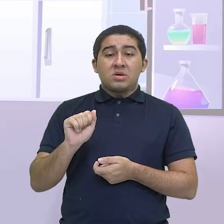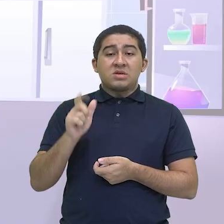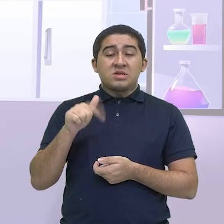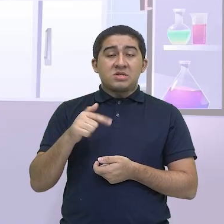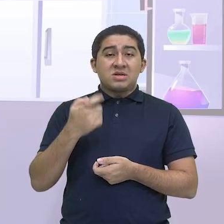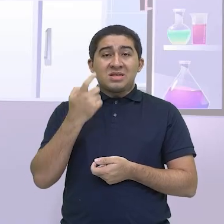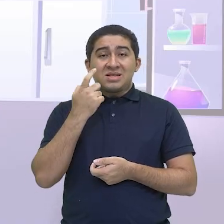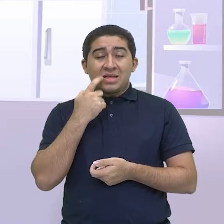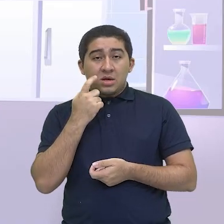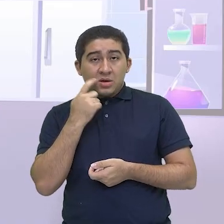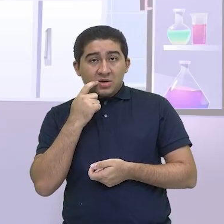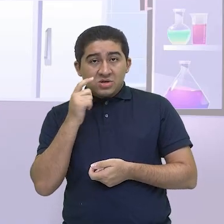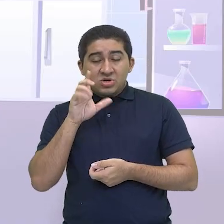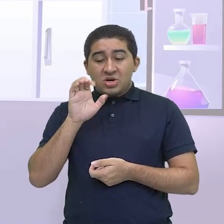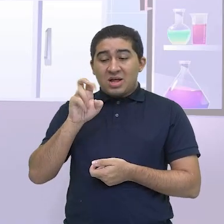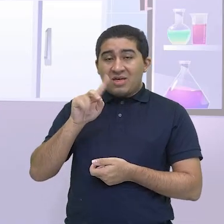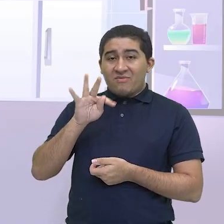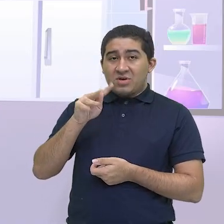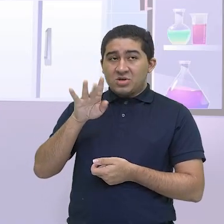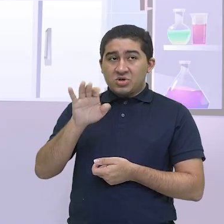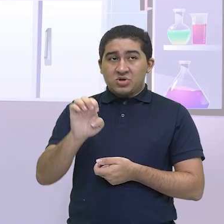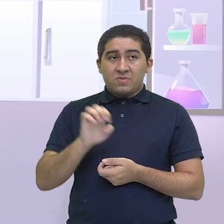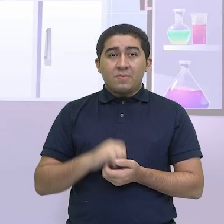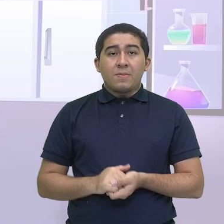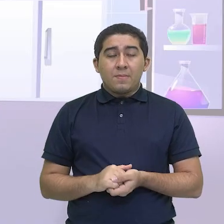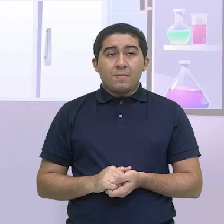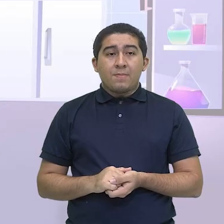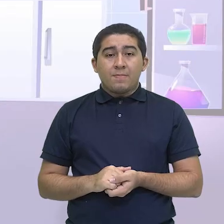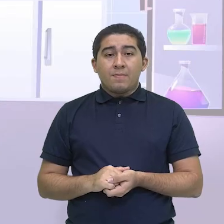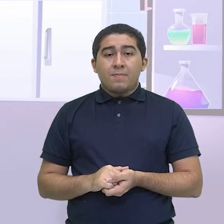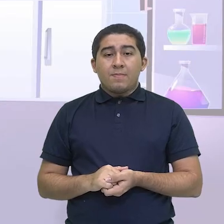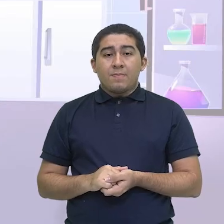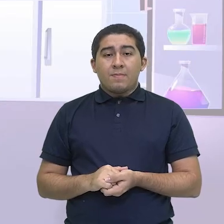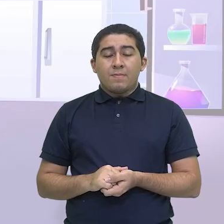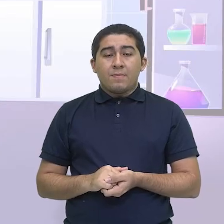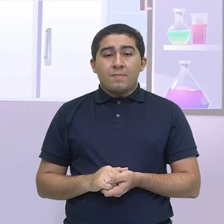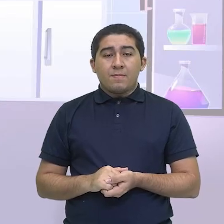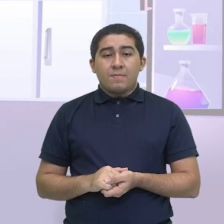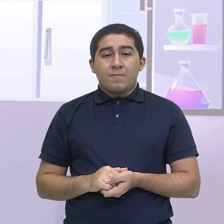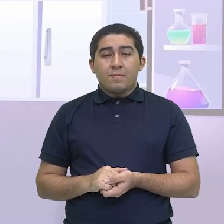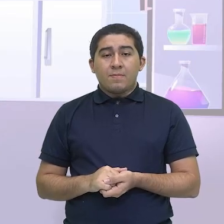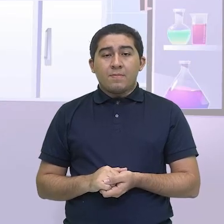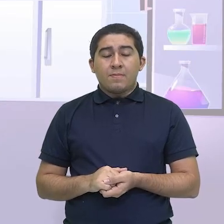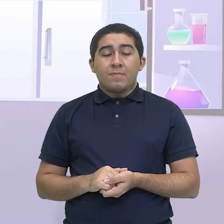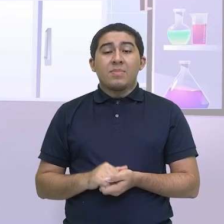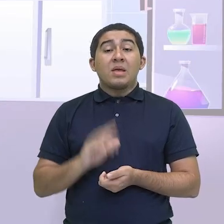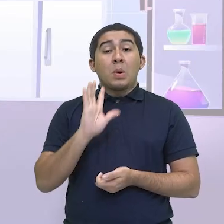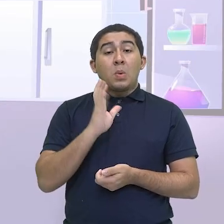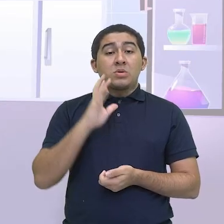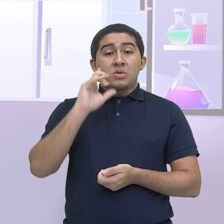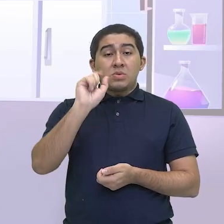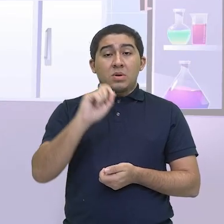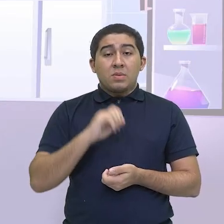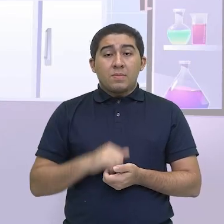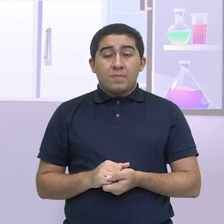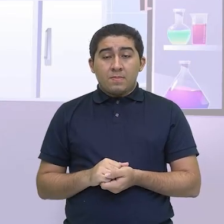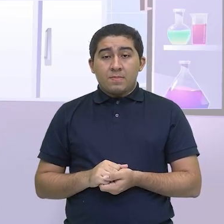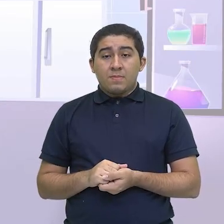elefantes. Olha que interessante, né? Isso aqui é uma reação química que ocorre entre